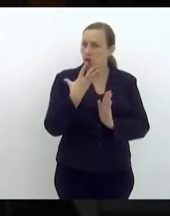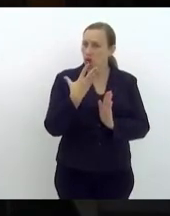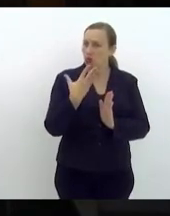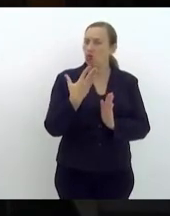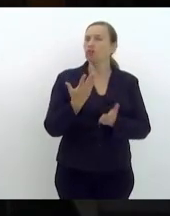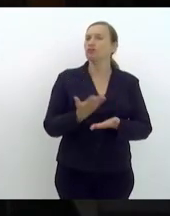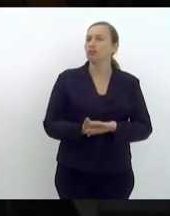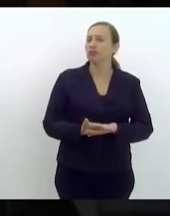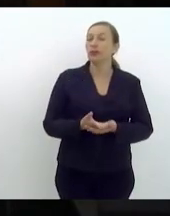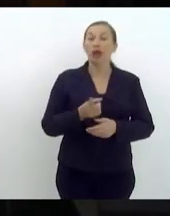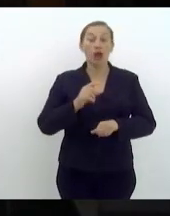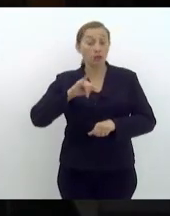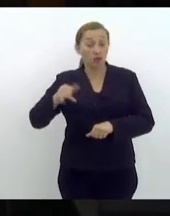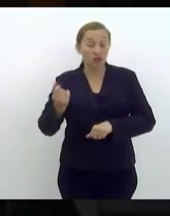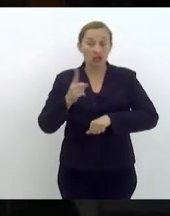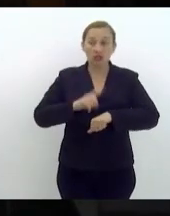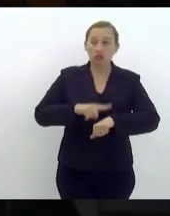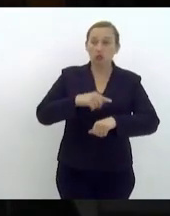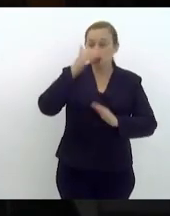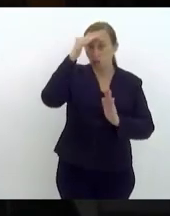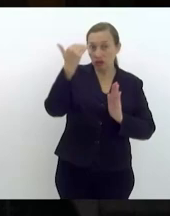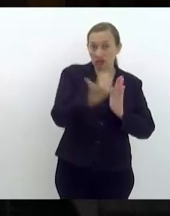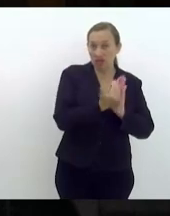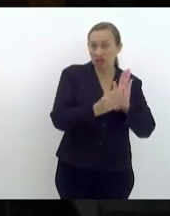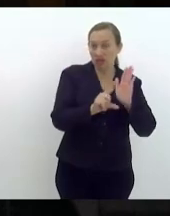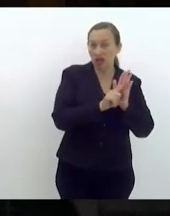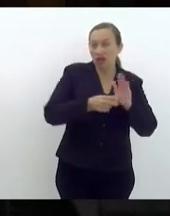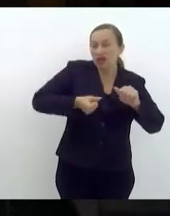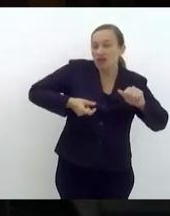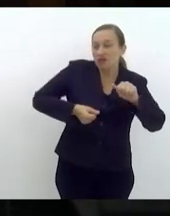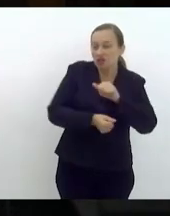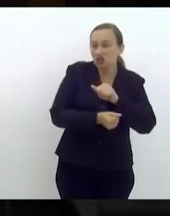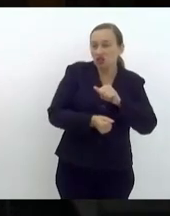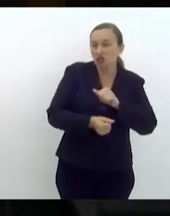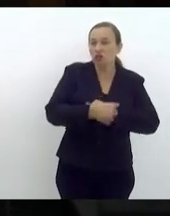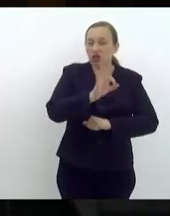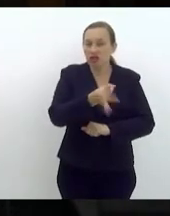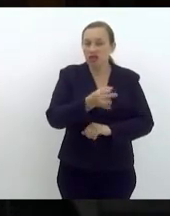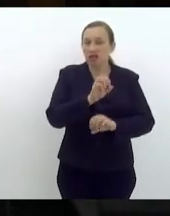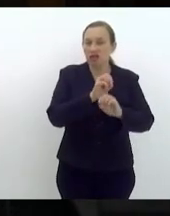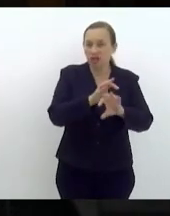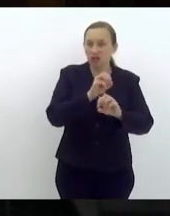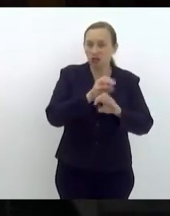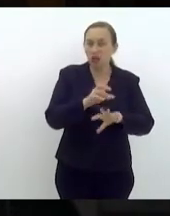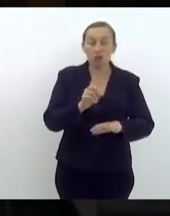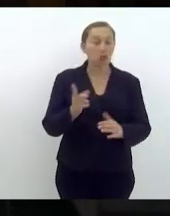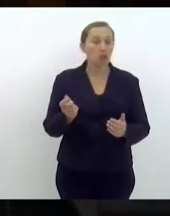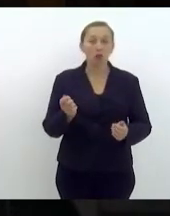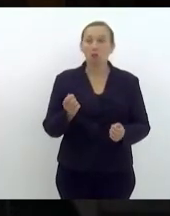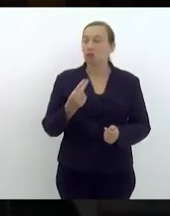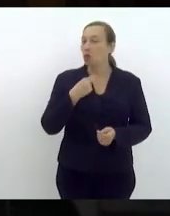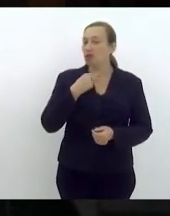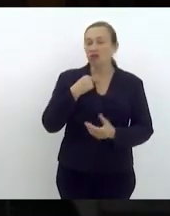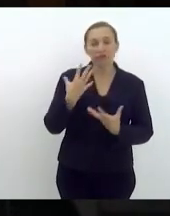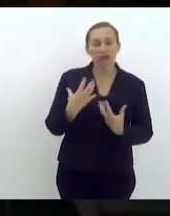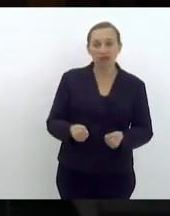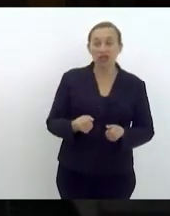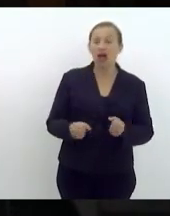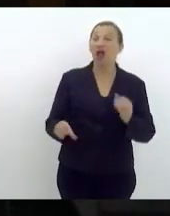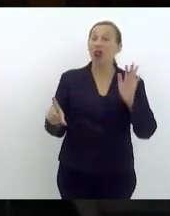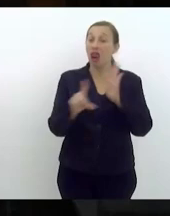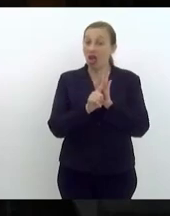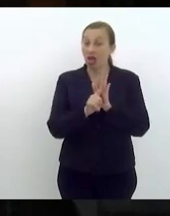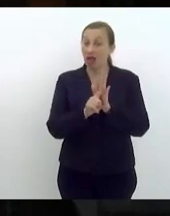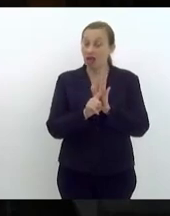aproveitar esse momento cumprir a lei e investir O que é para investir a educação não dá para aceitar tá na